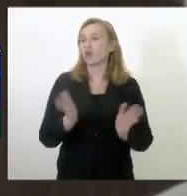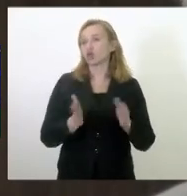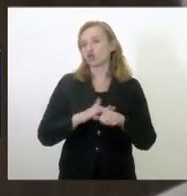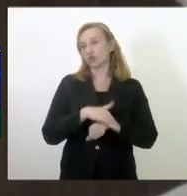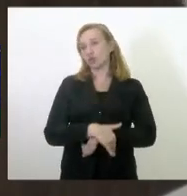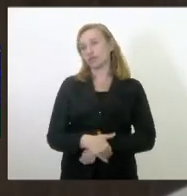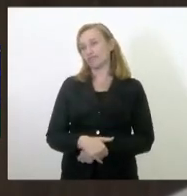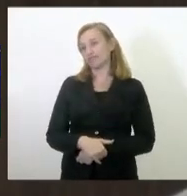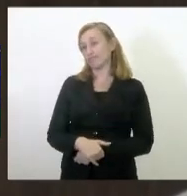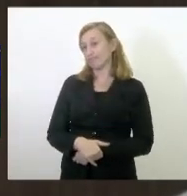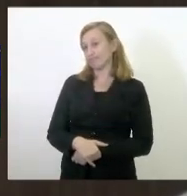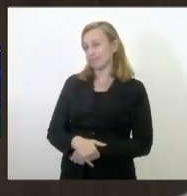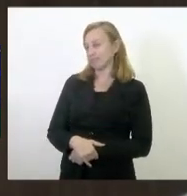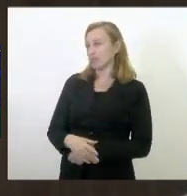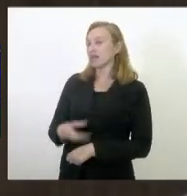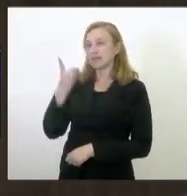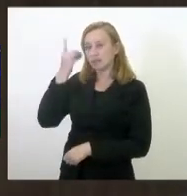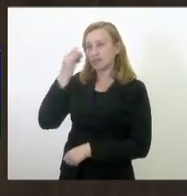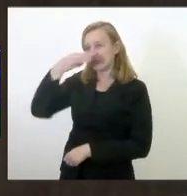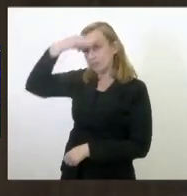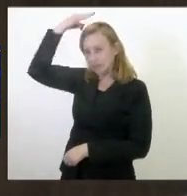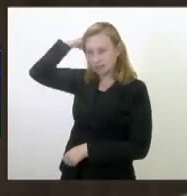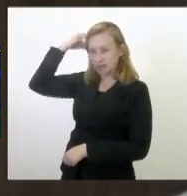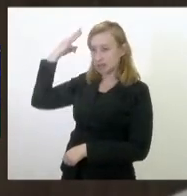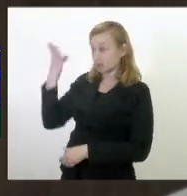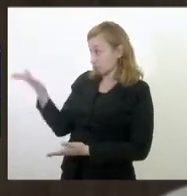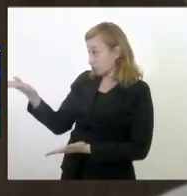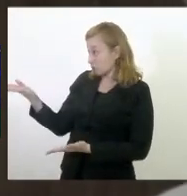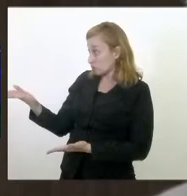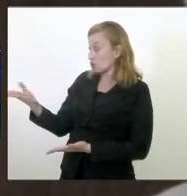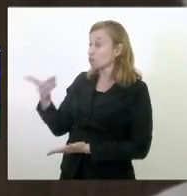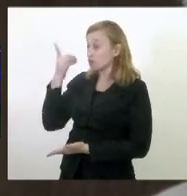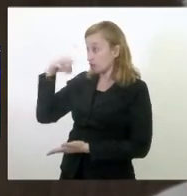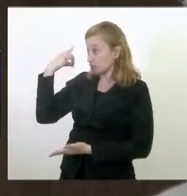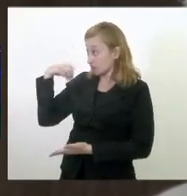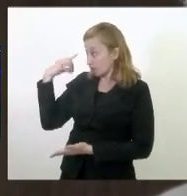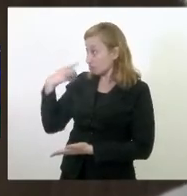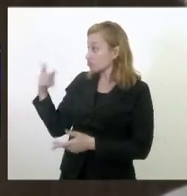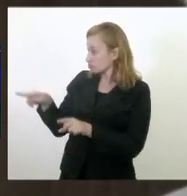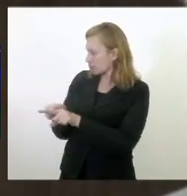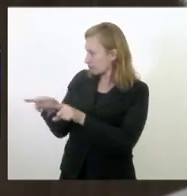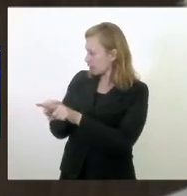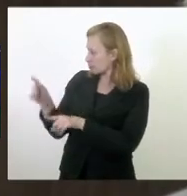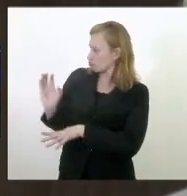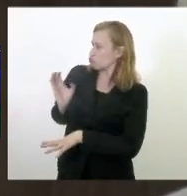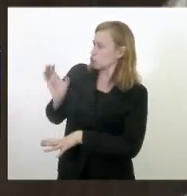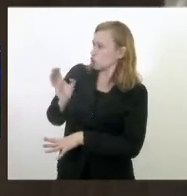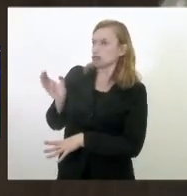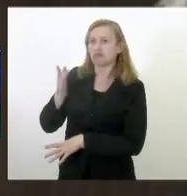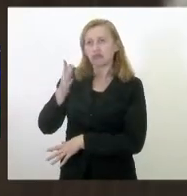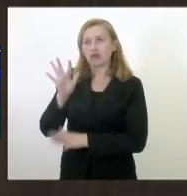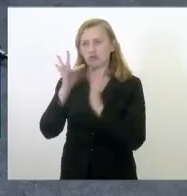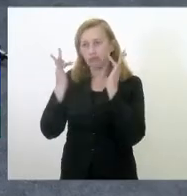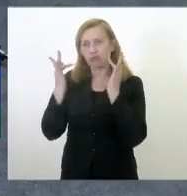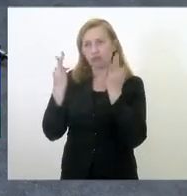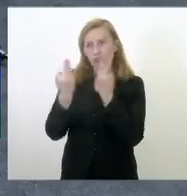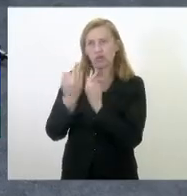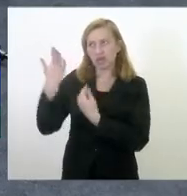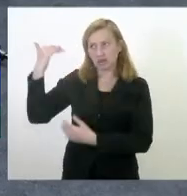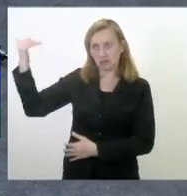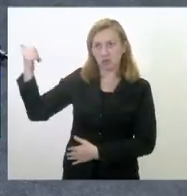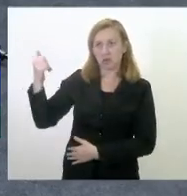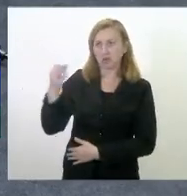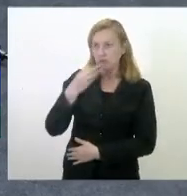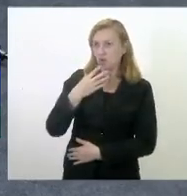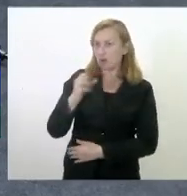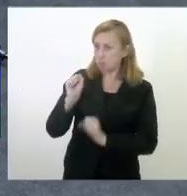Pacheco, que é um grande deputado, também advogado, vem de família bem-sucedida, ele pode escolher, como eu posso